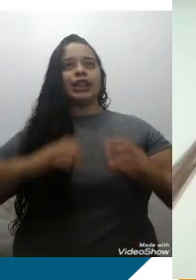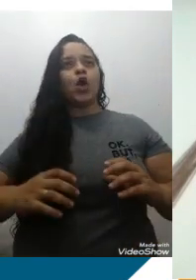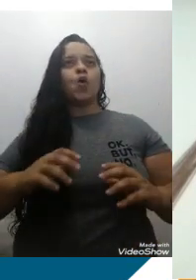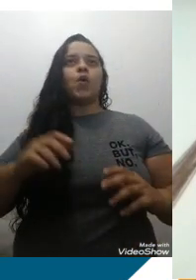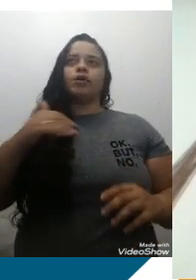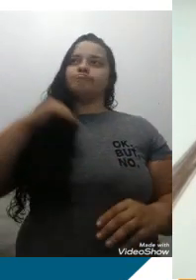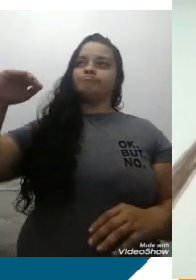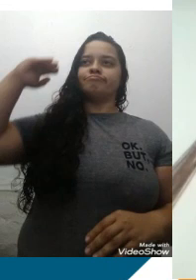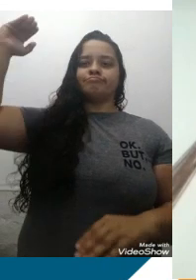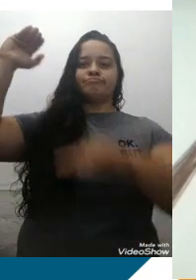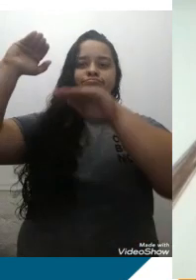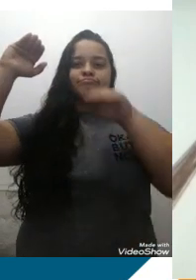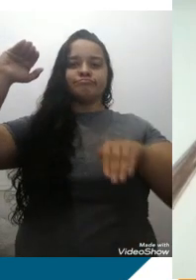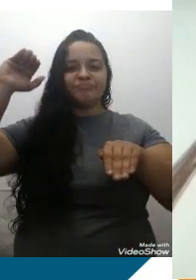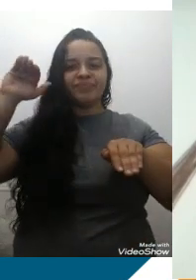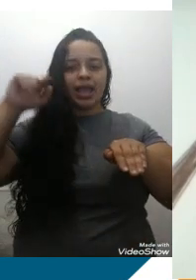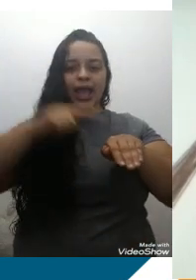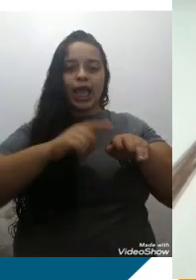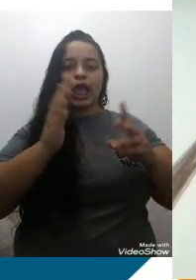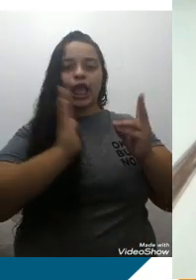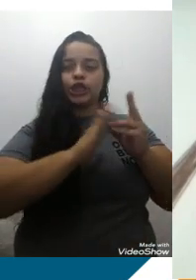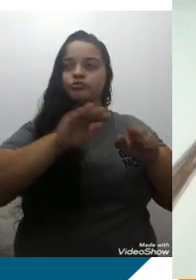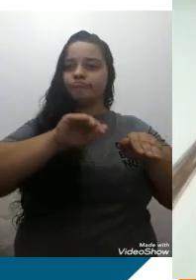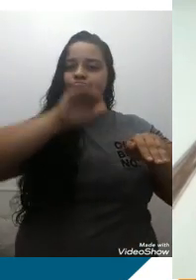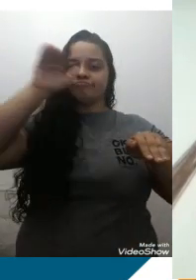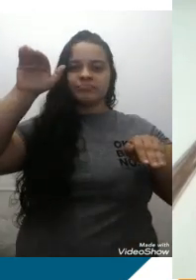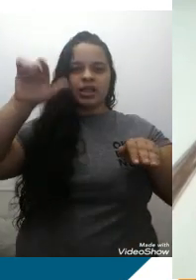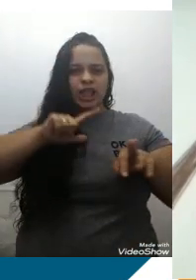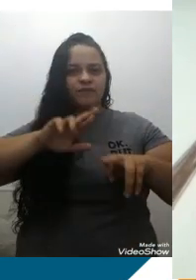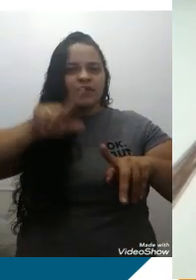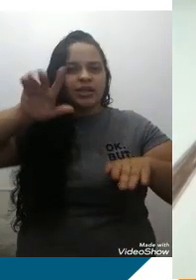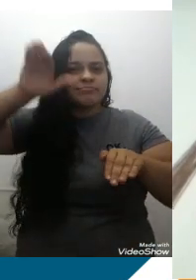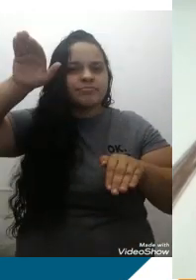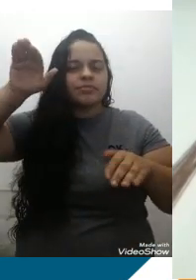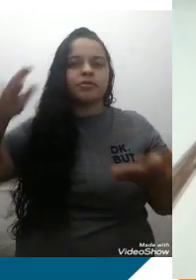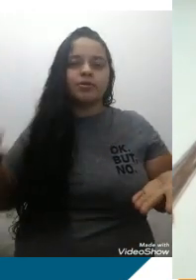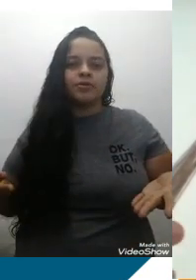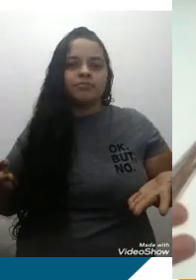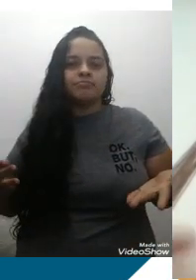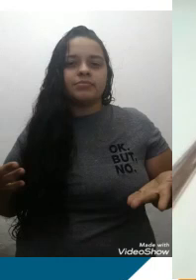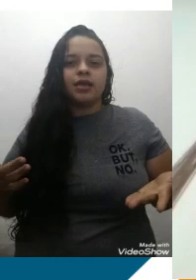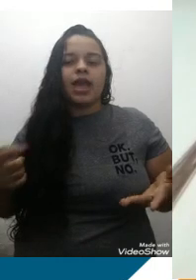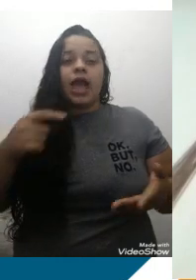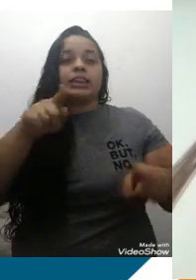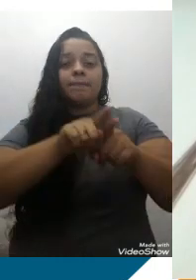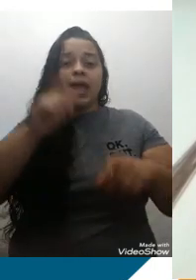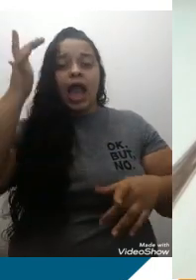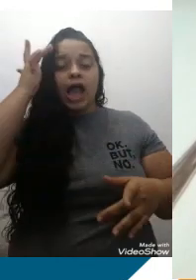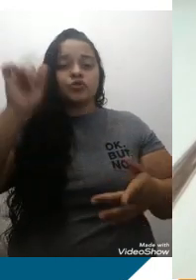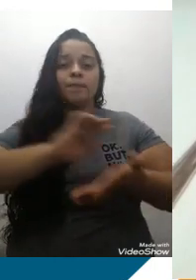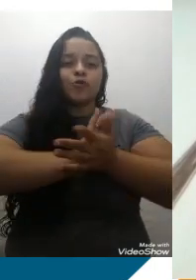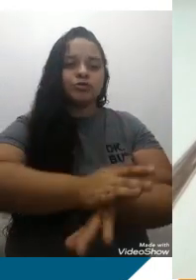isso? Ainda no Brasil, sociedades completamente isoladas de qualquer contato com o nosso mundo. E elas não